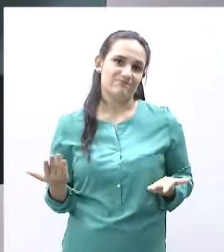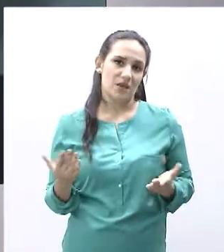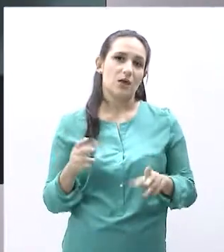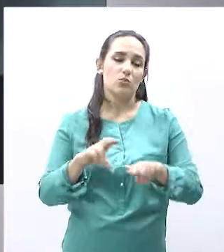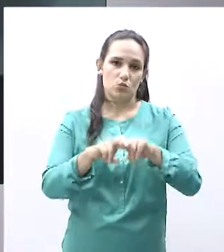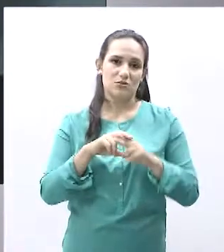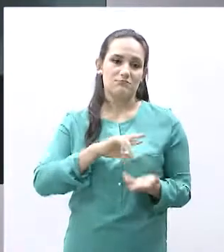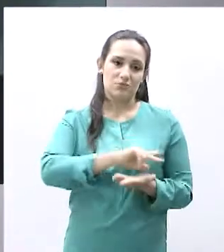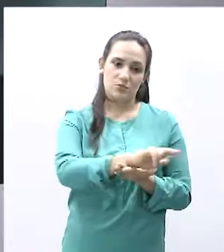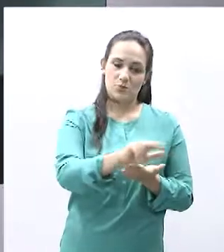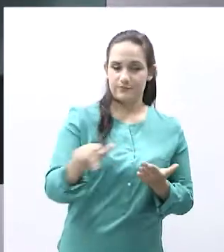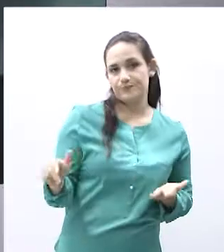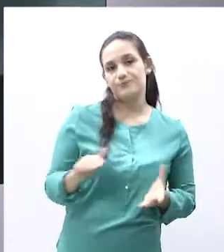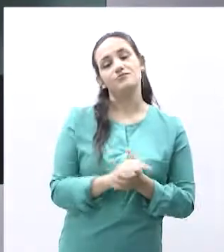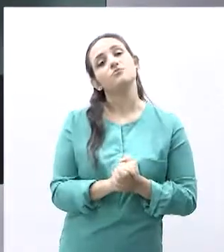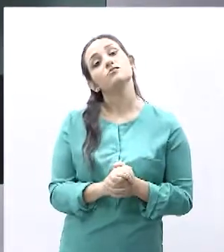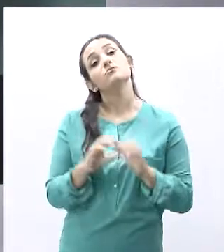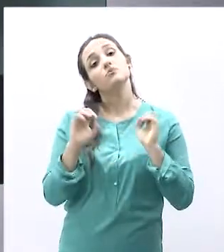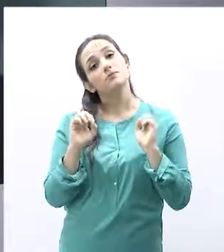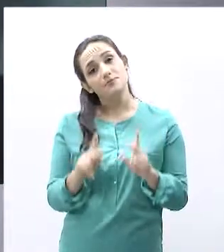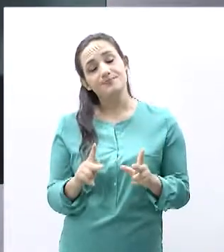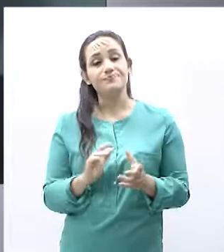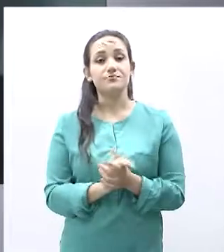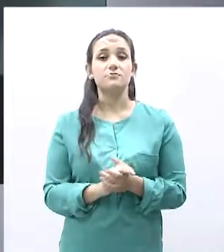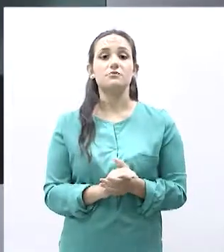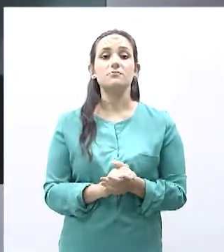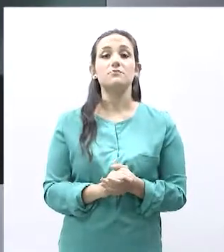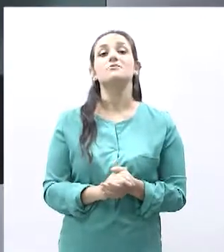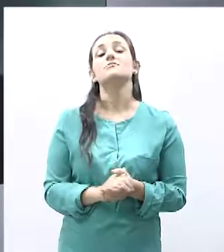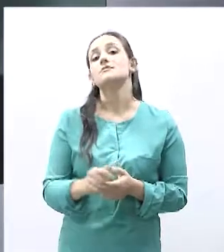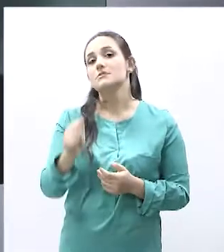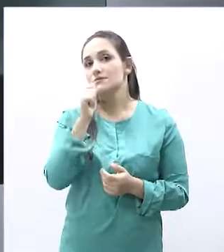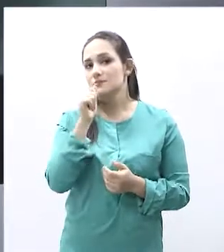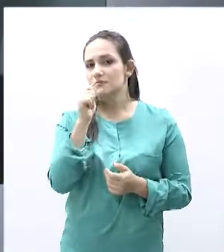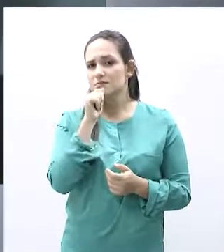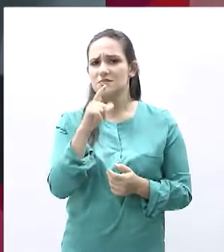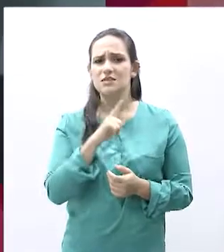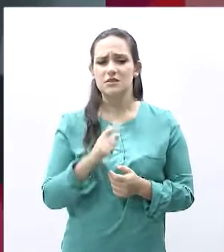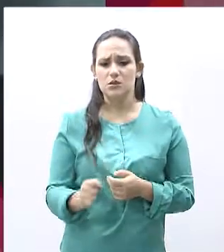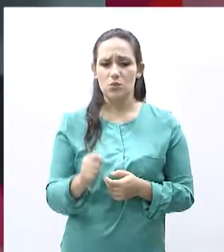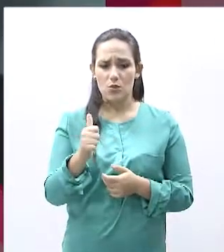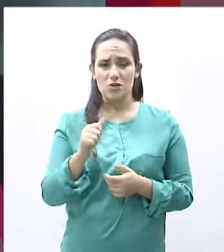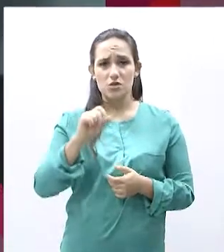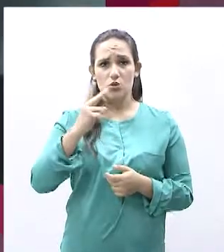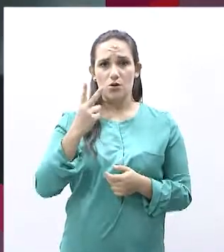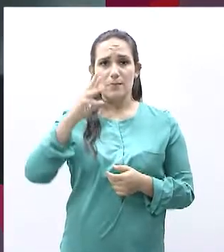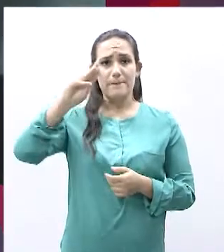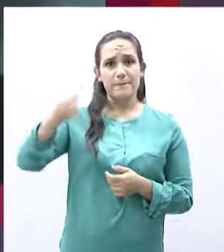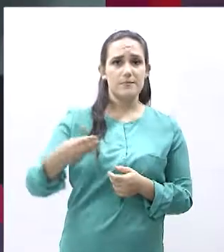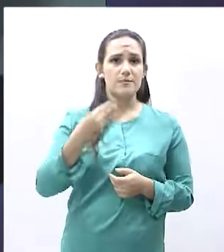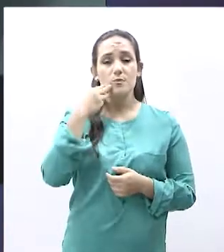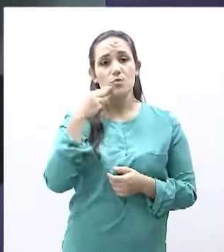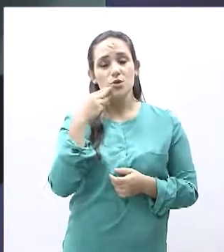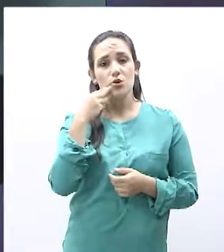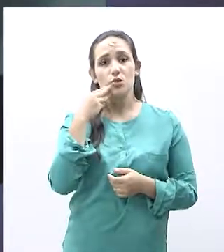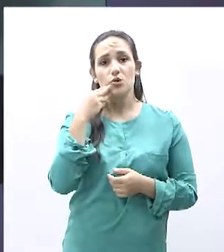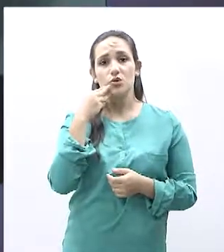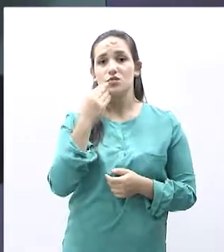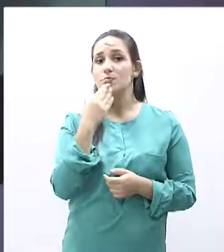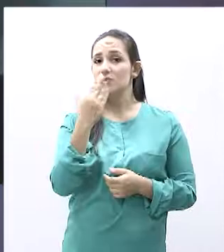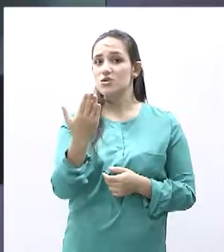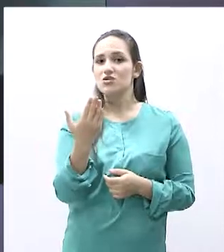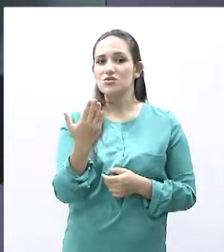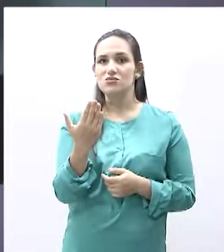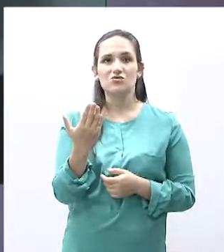de todos esses fatores. E nós temos ainda quase 2 milhões de pedidos represados,